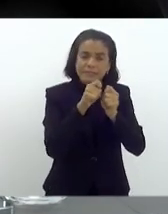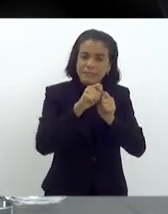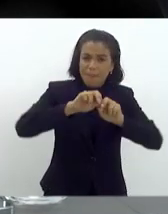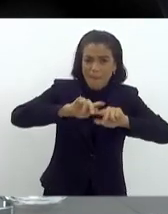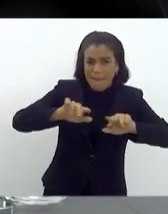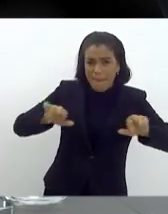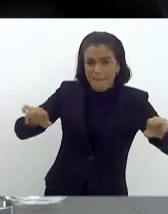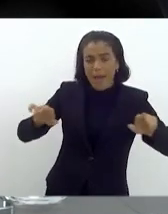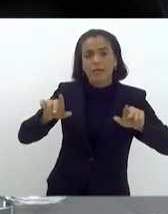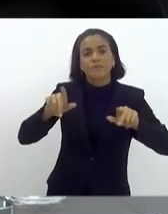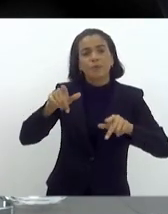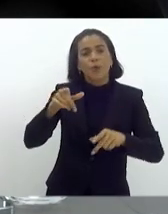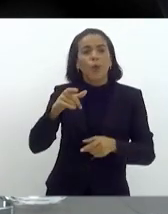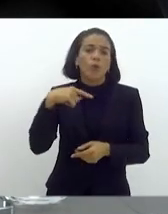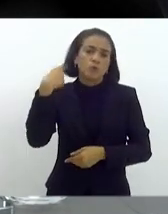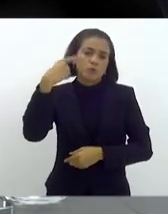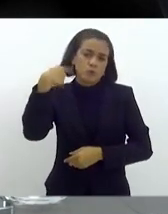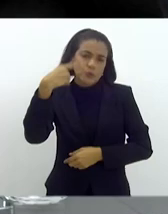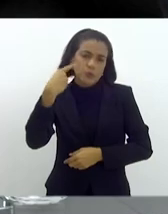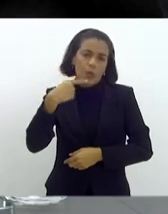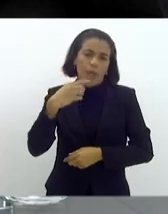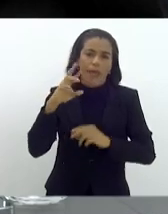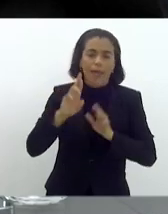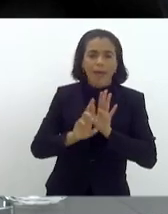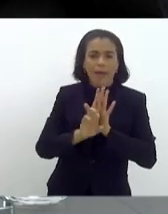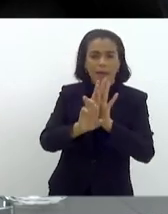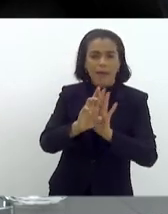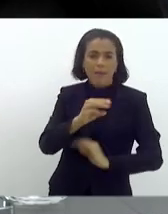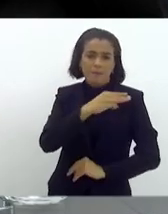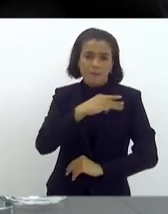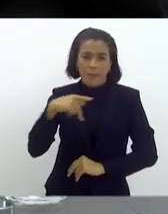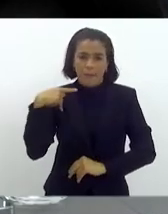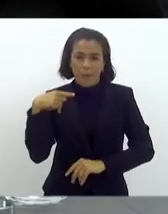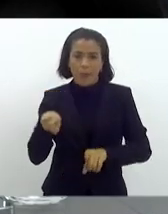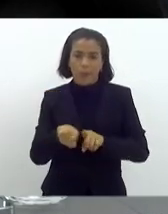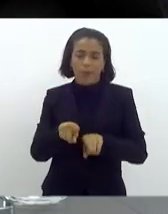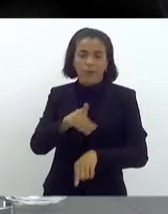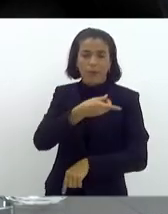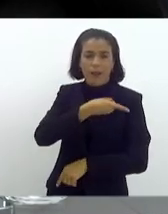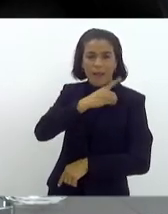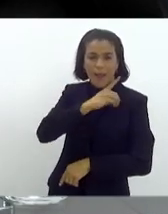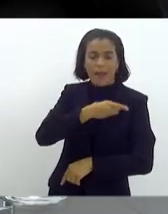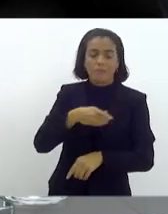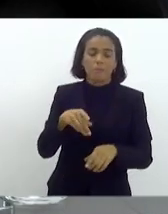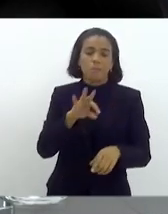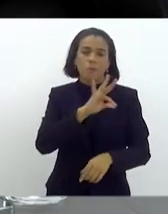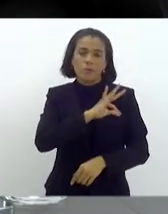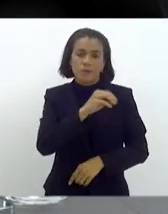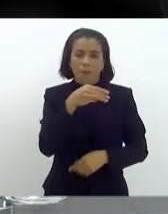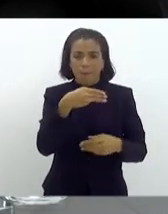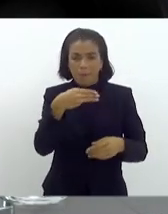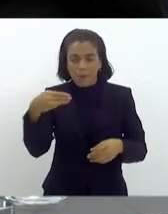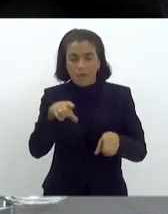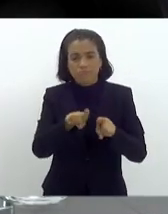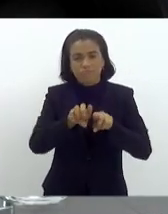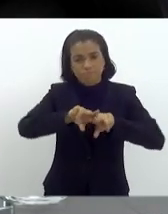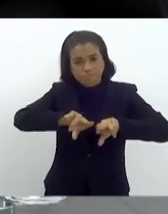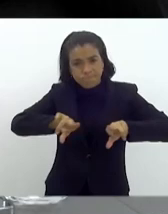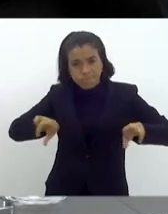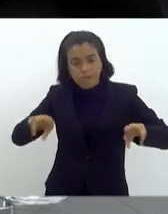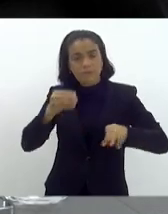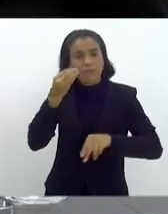diversas instituições então representantes do Ministério Público Delegados policiais militares tentando